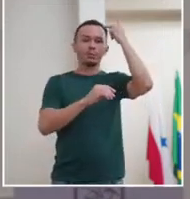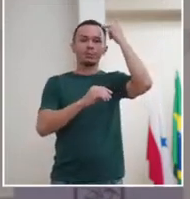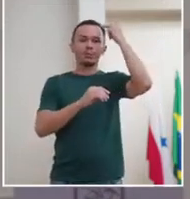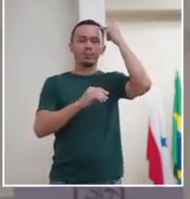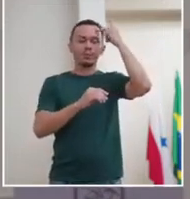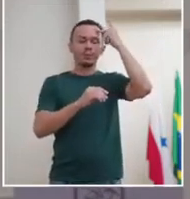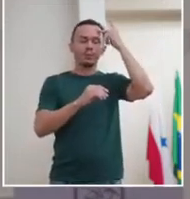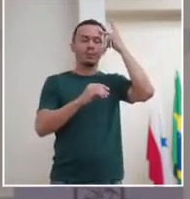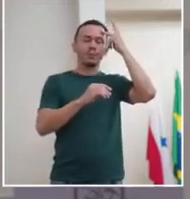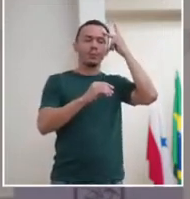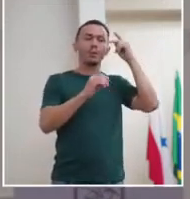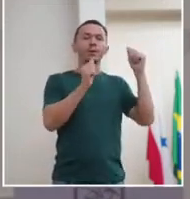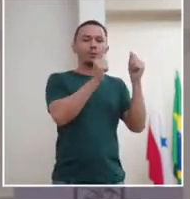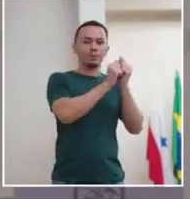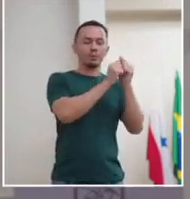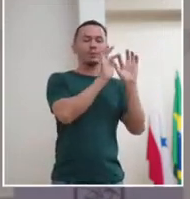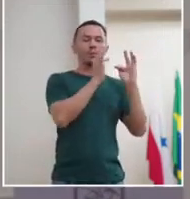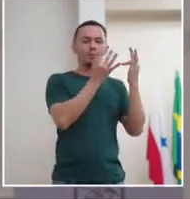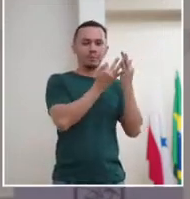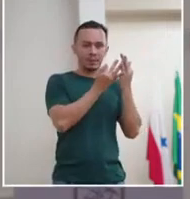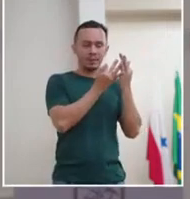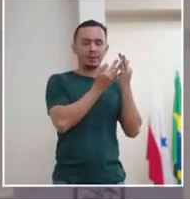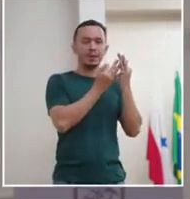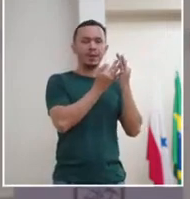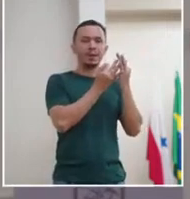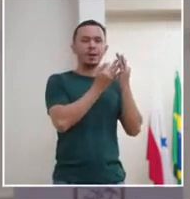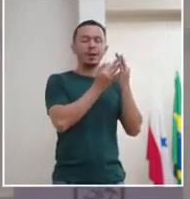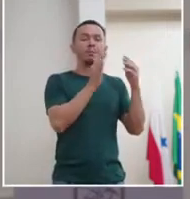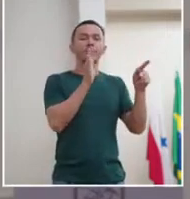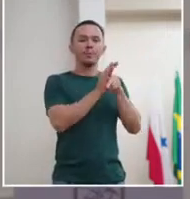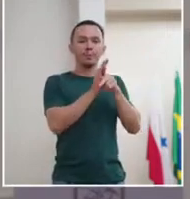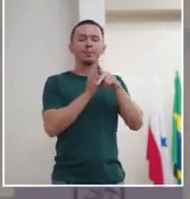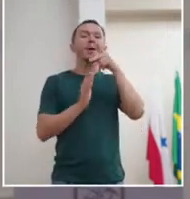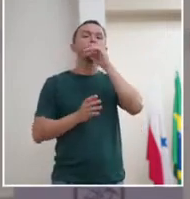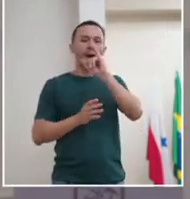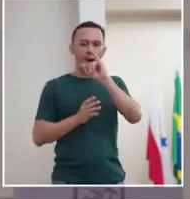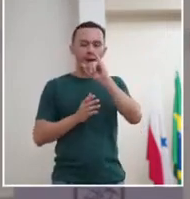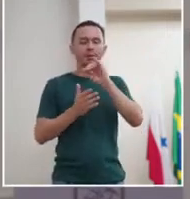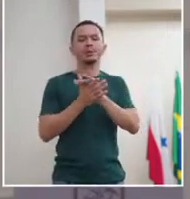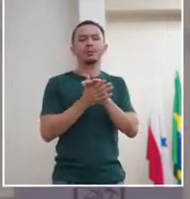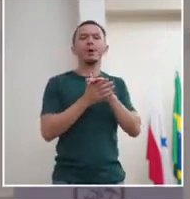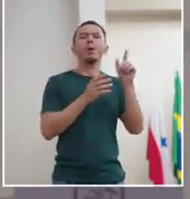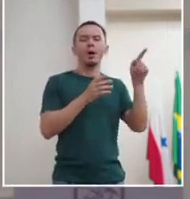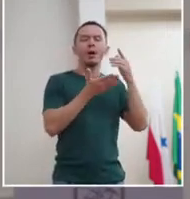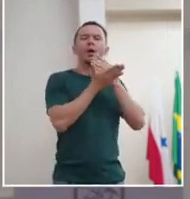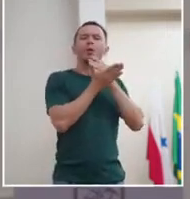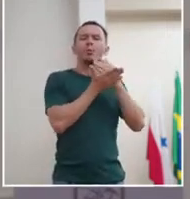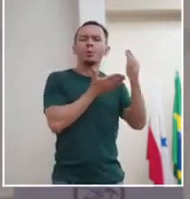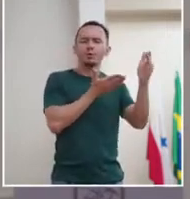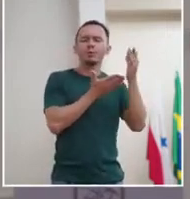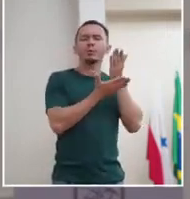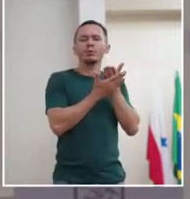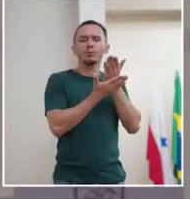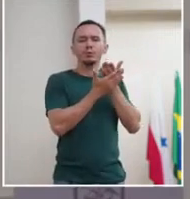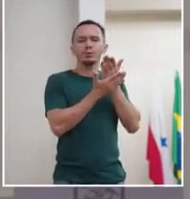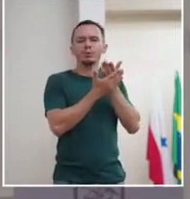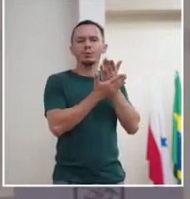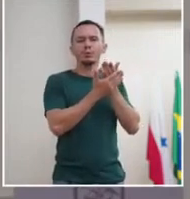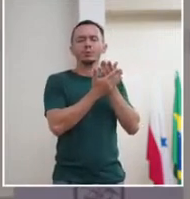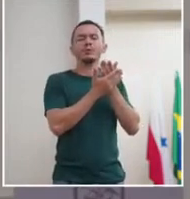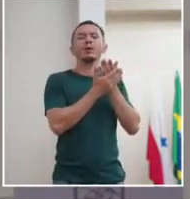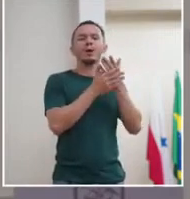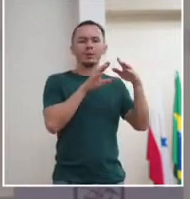que eram parentes de seu pai. Em São Paulo, ela pôde dar continuidade aos seus estudos e profissionalizar-se naquele que seria o ofício que lhe acompanharia por toda a